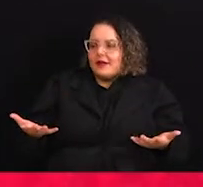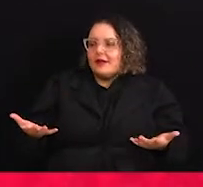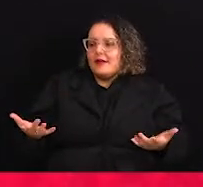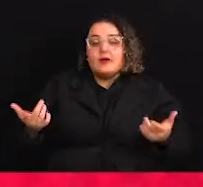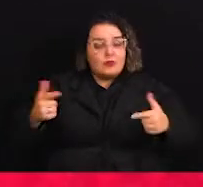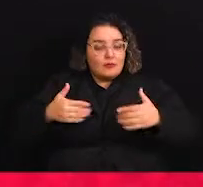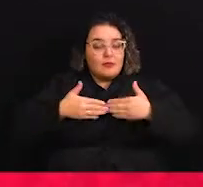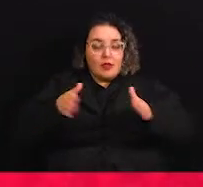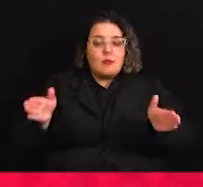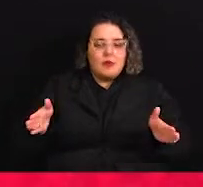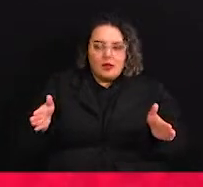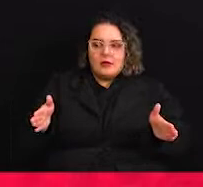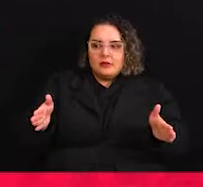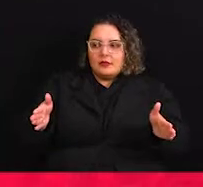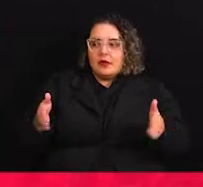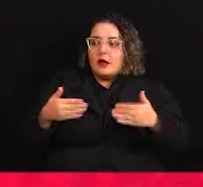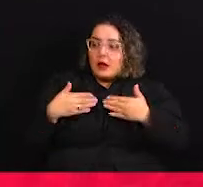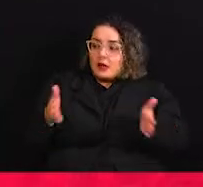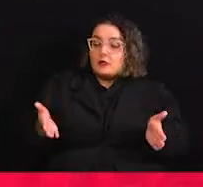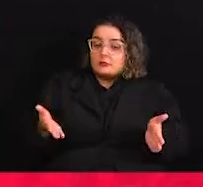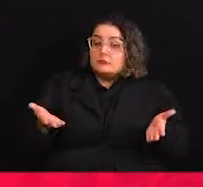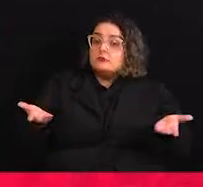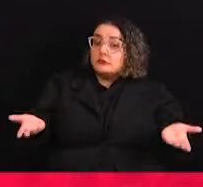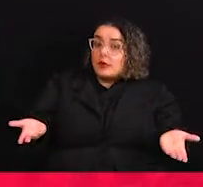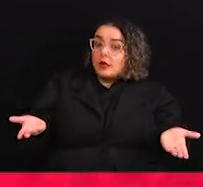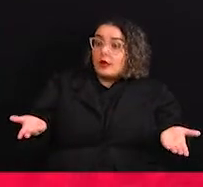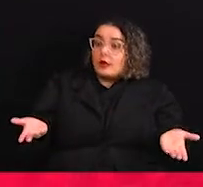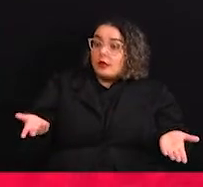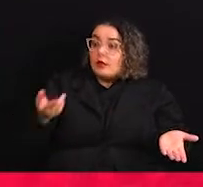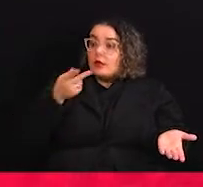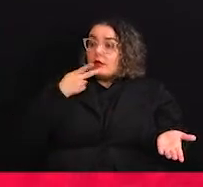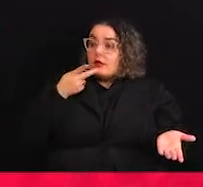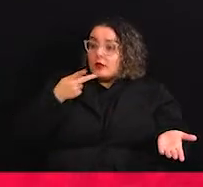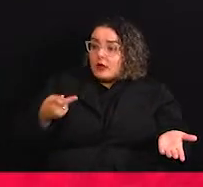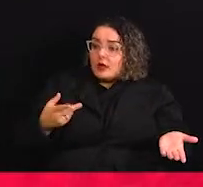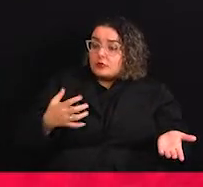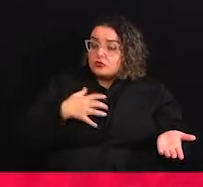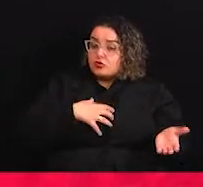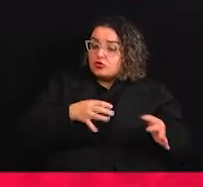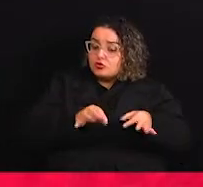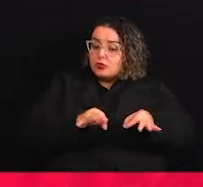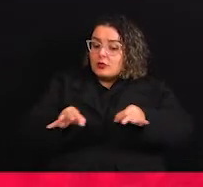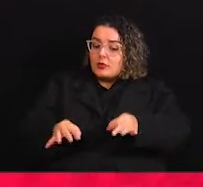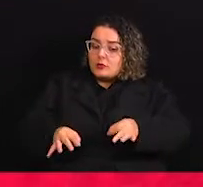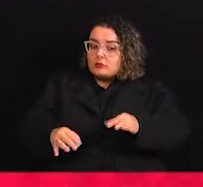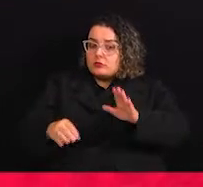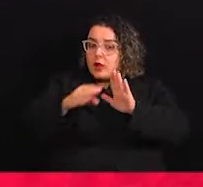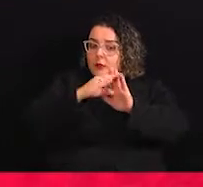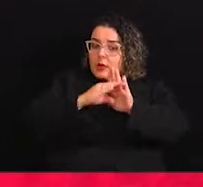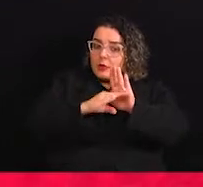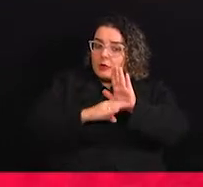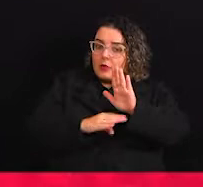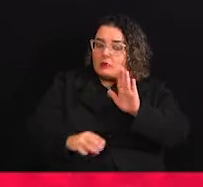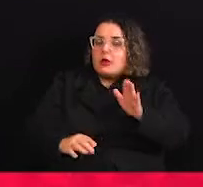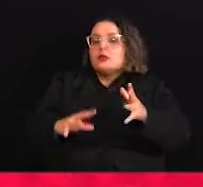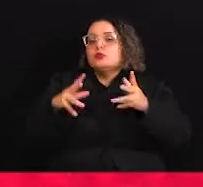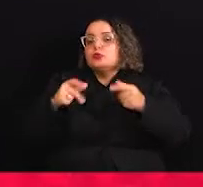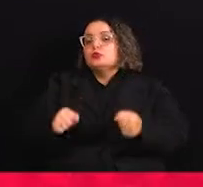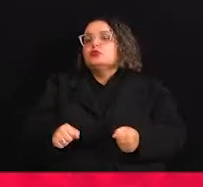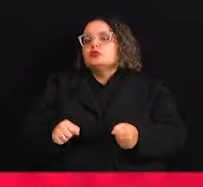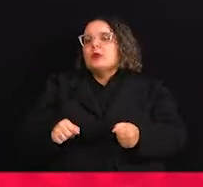aqui é um espaço aberto, isso, né? É aberto. E aí, gente, vamos falar do modo de preparo. Você já anotou todos os